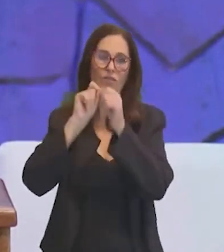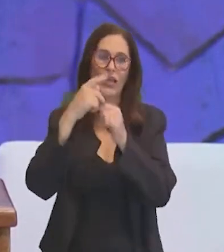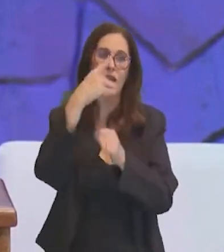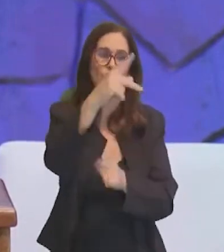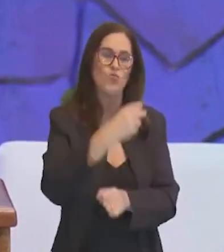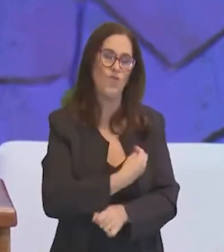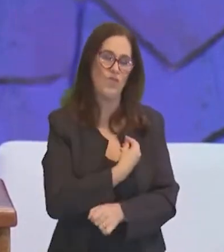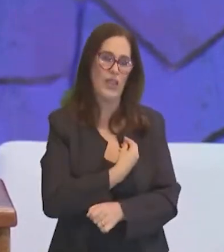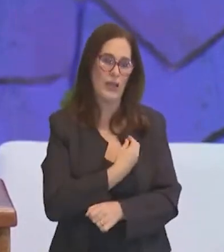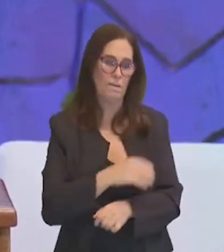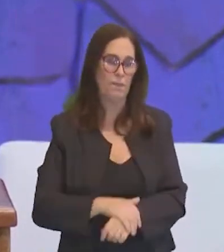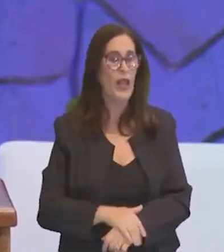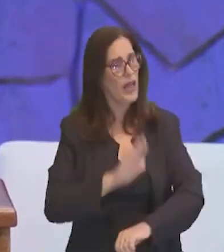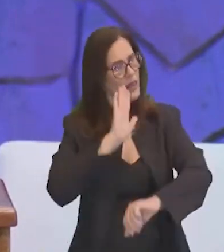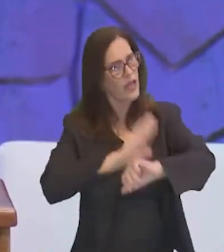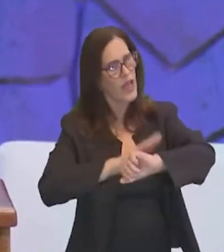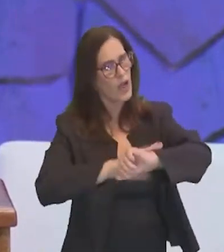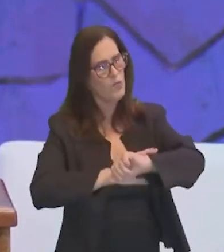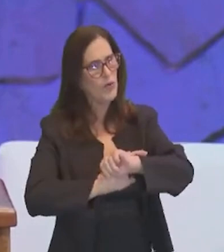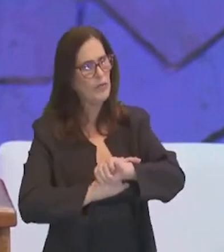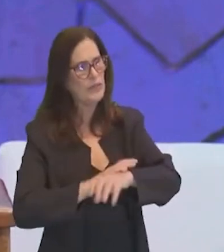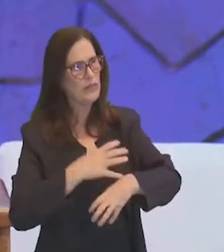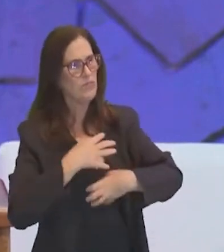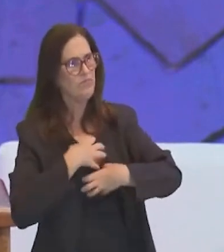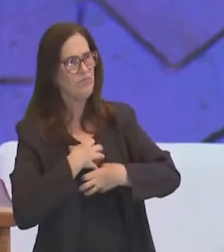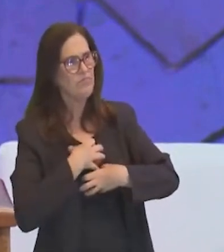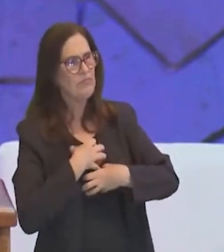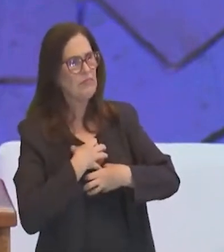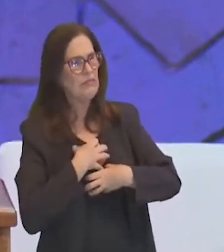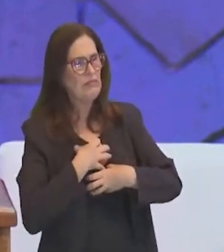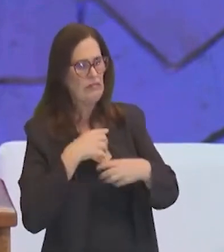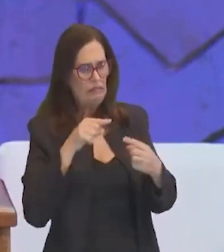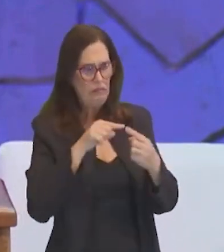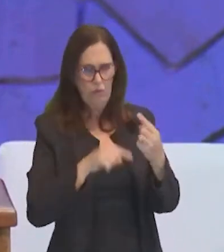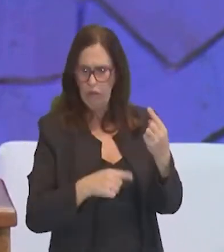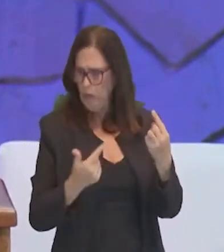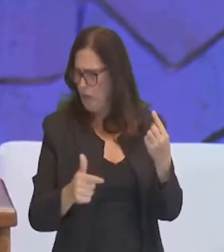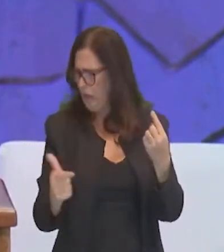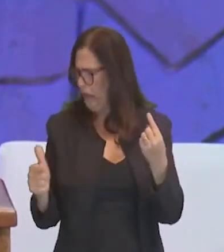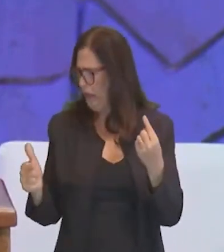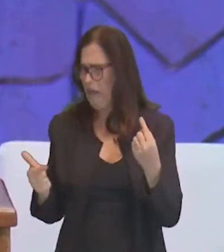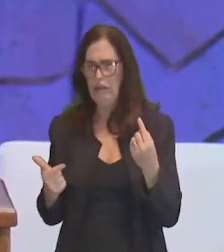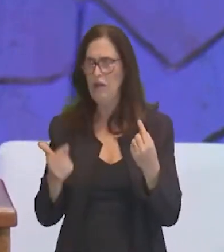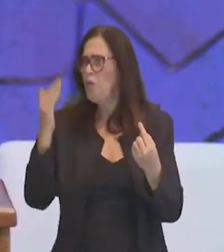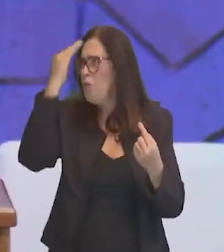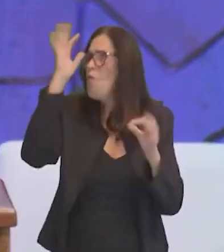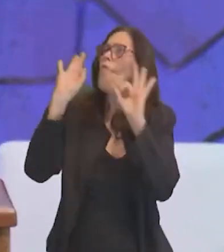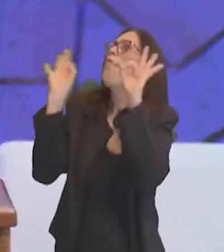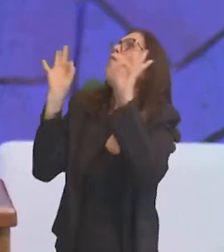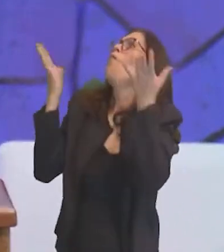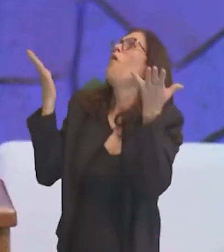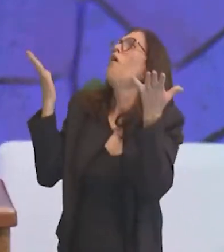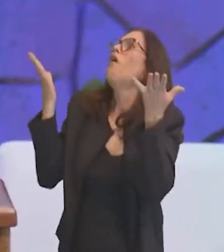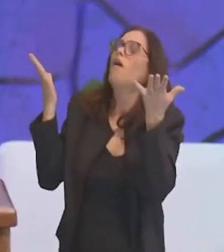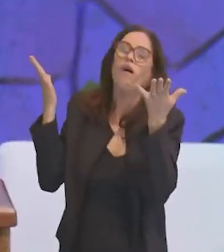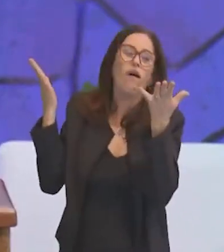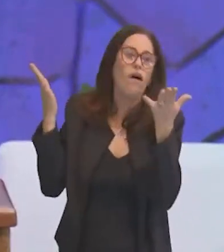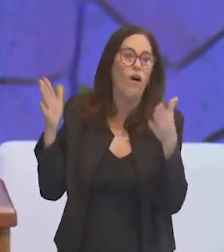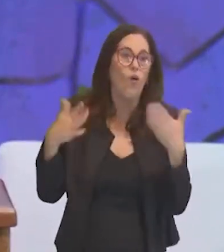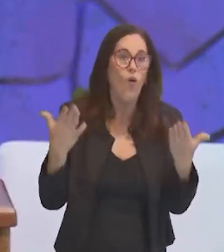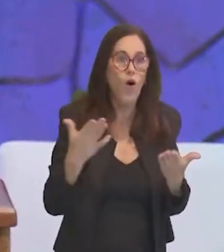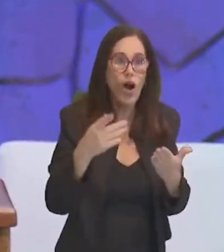Quando você estiver naquele momento de sentimento de despropósito, não entendendo mais qual é o